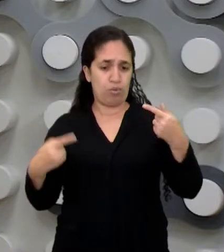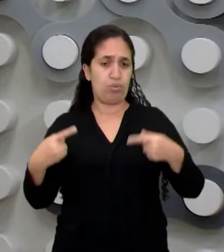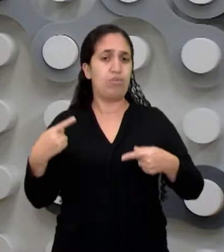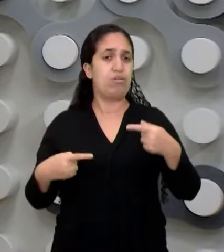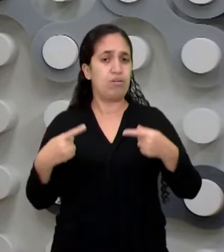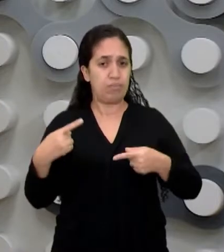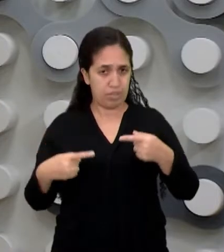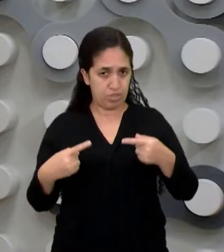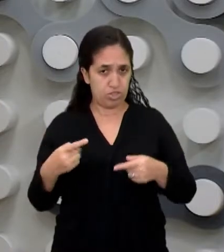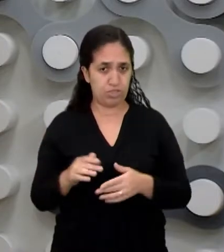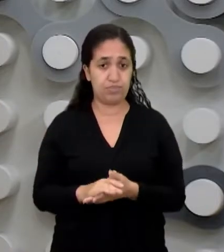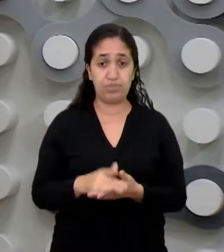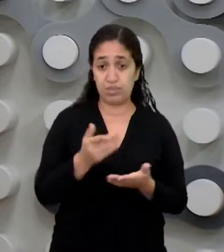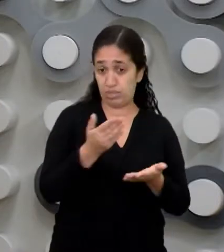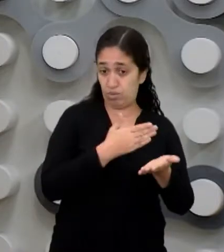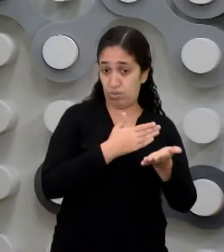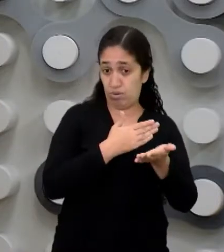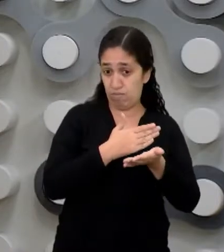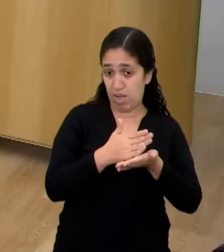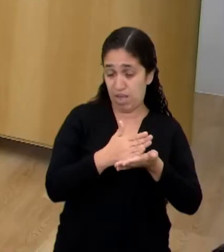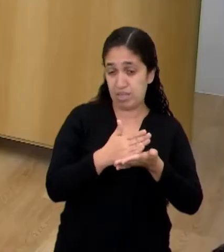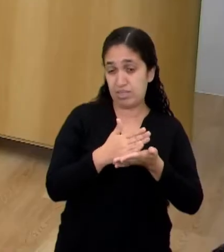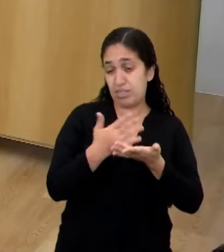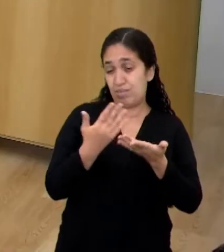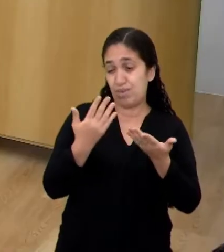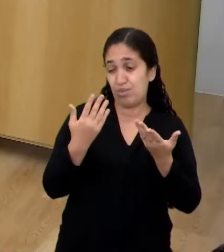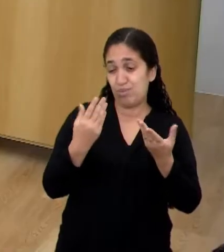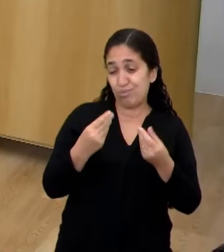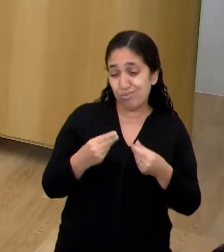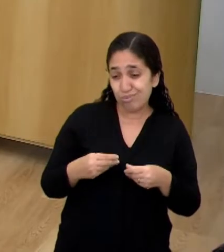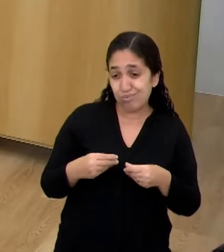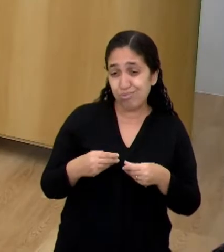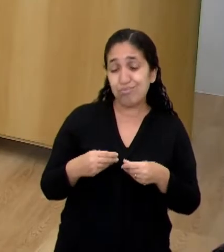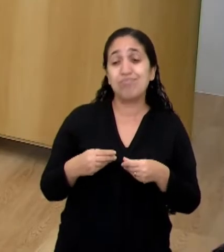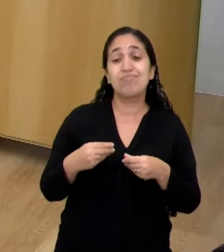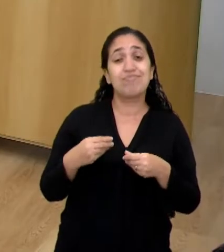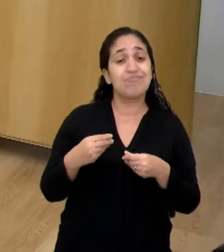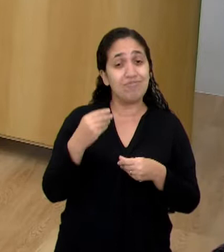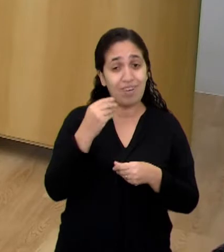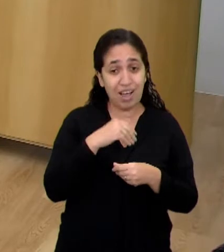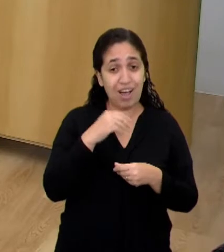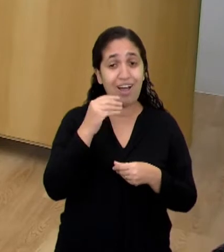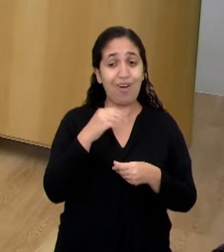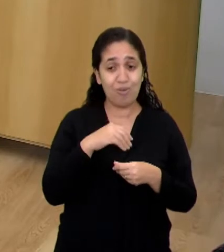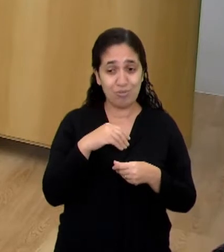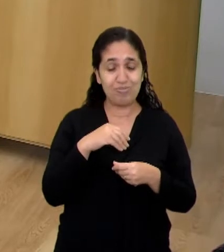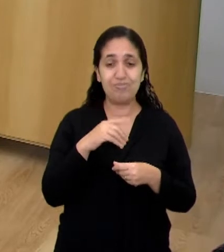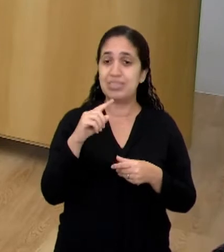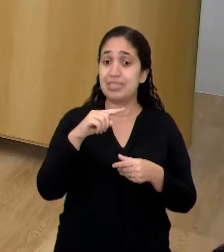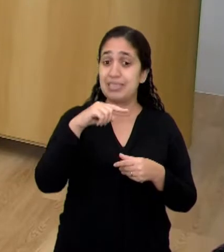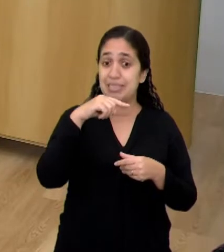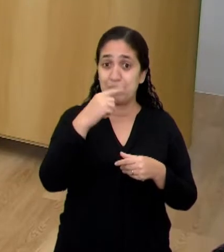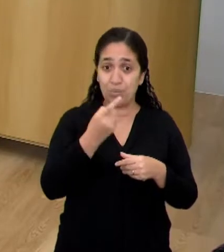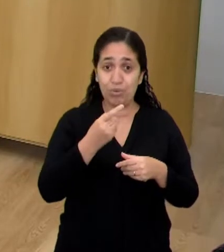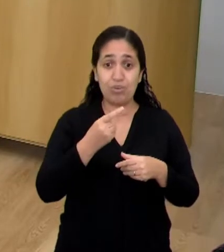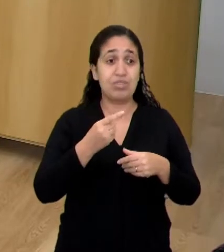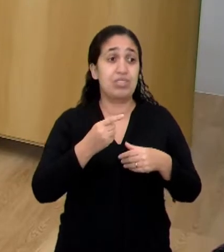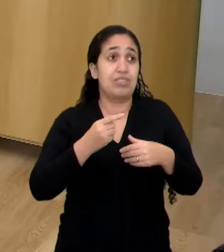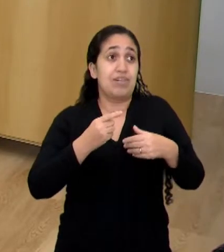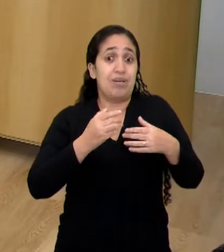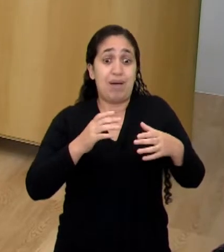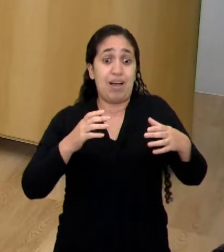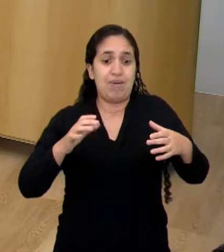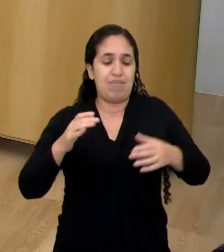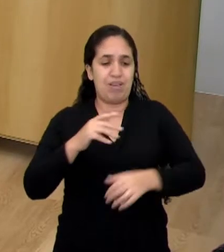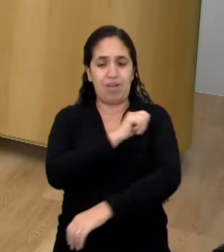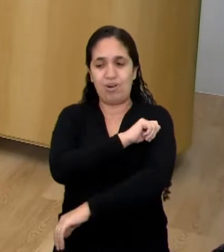Então, às vezes, começa aquela coisa meio murcha, né? E meio xoxa, né? E aí o estudante fala,